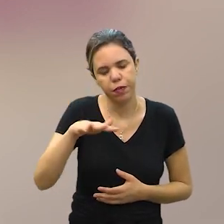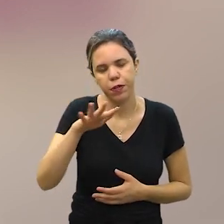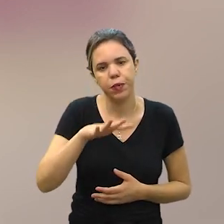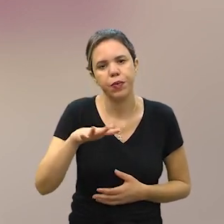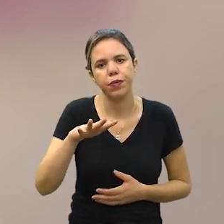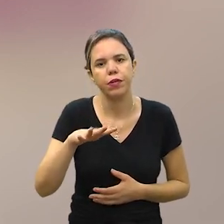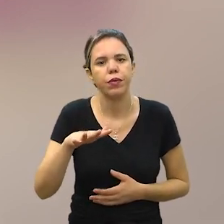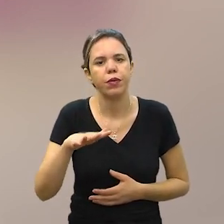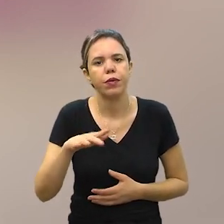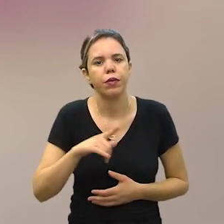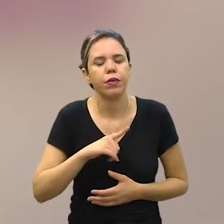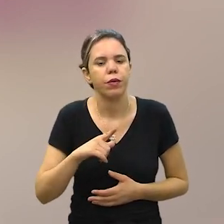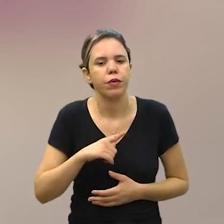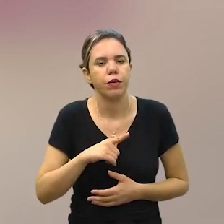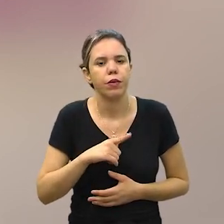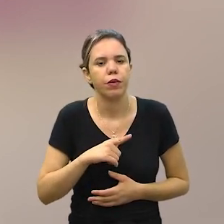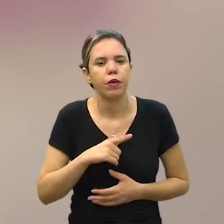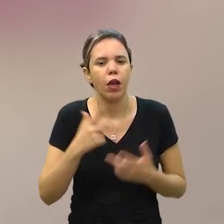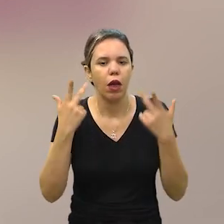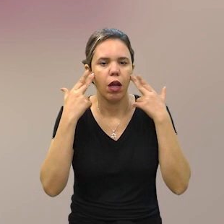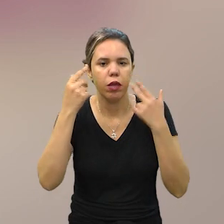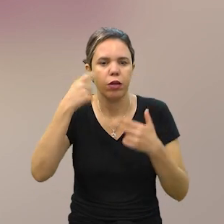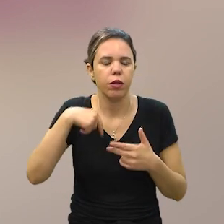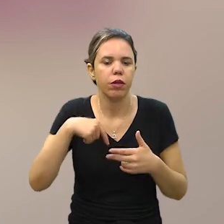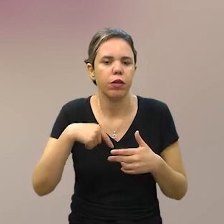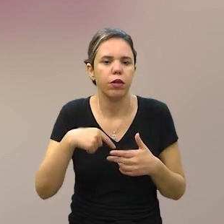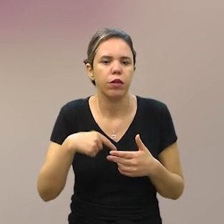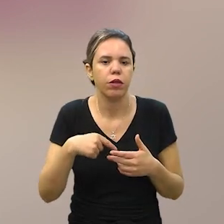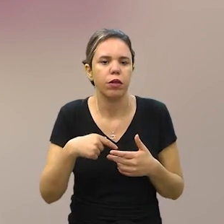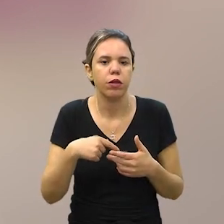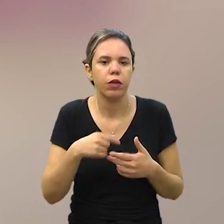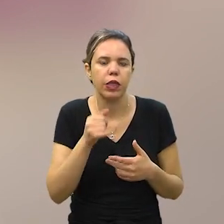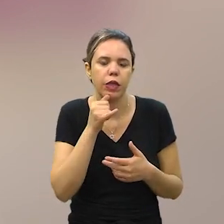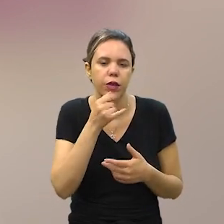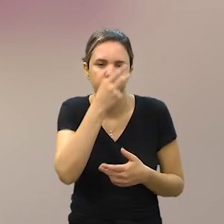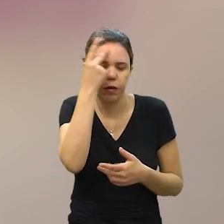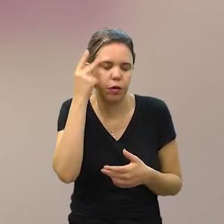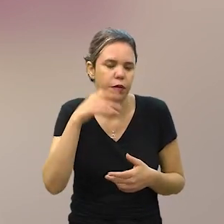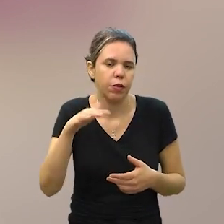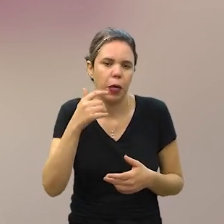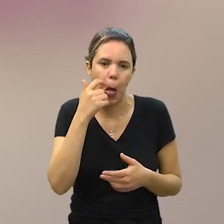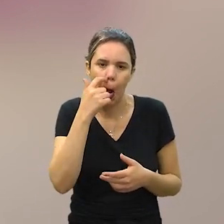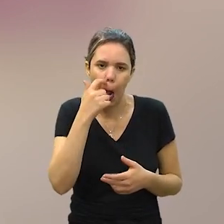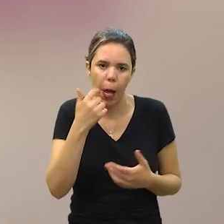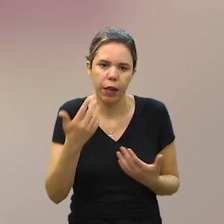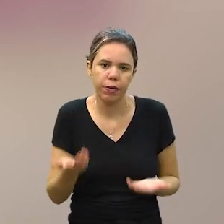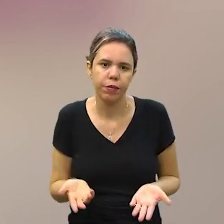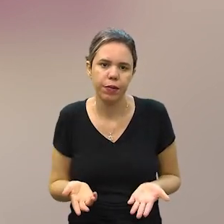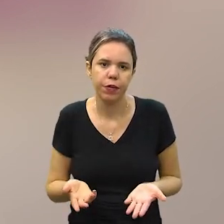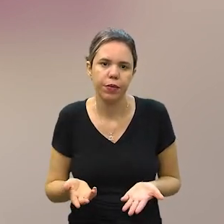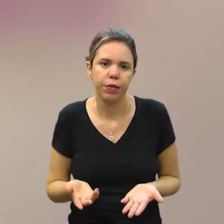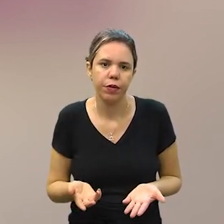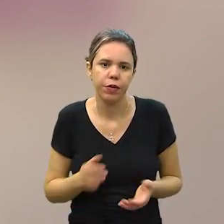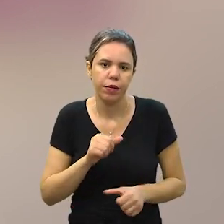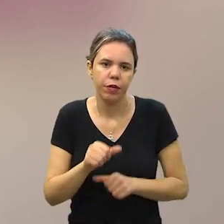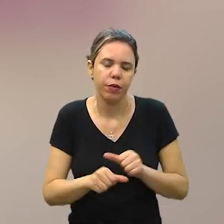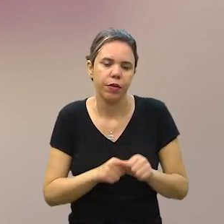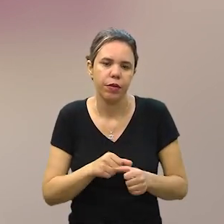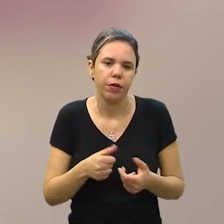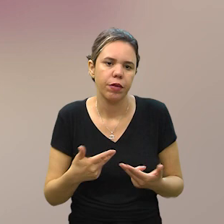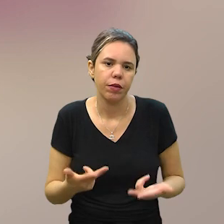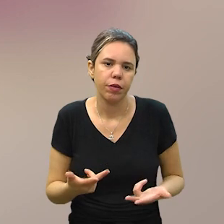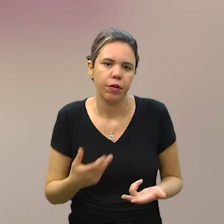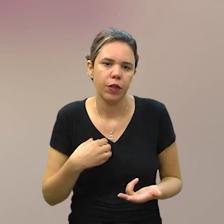pessoa que até então se julgava normal, ocorrer algo e a pessoa, né,